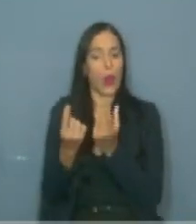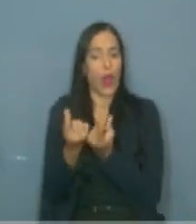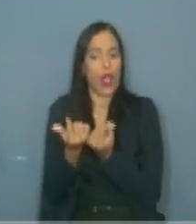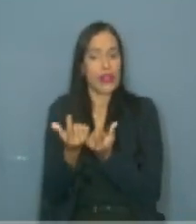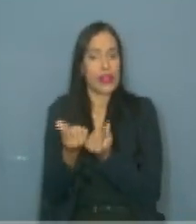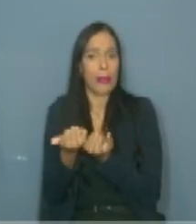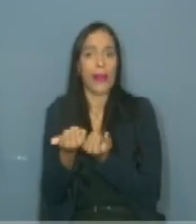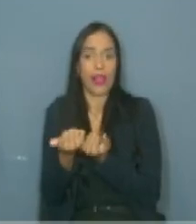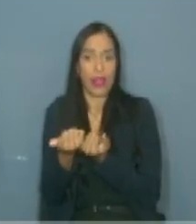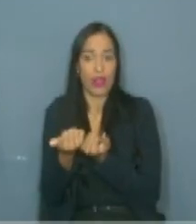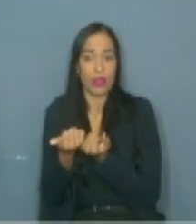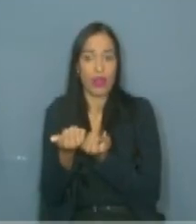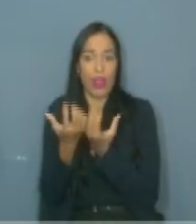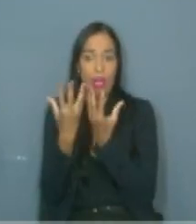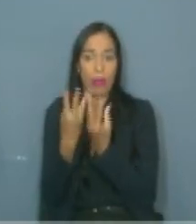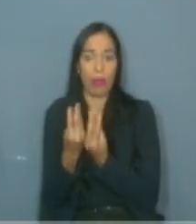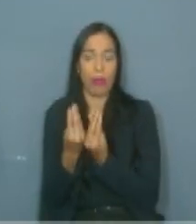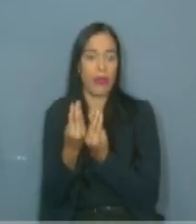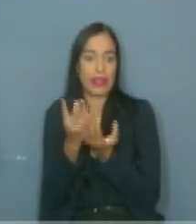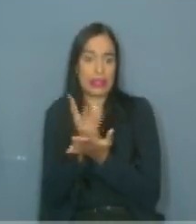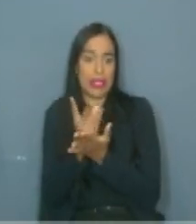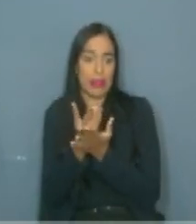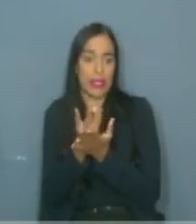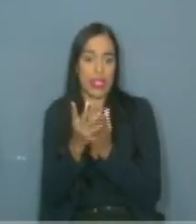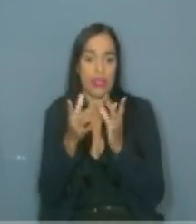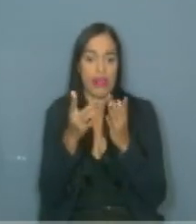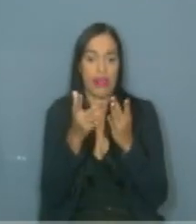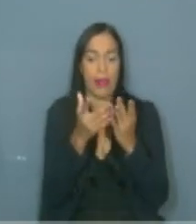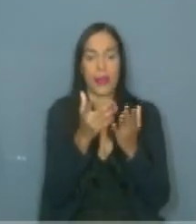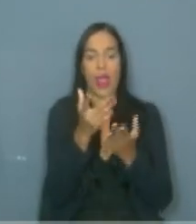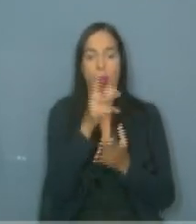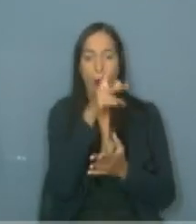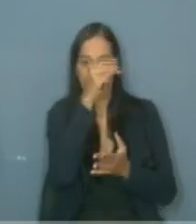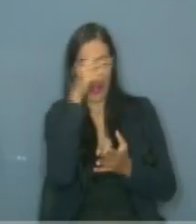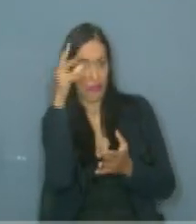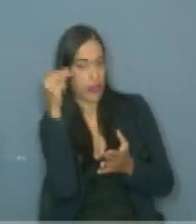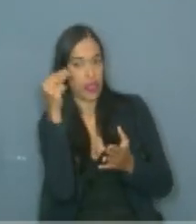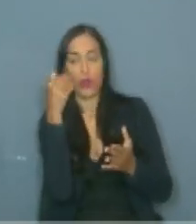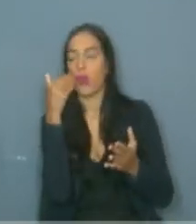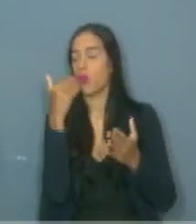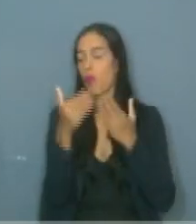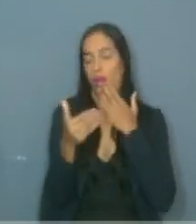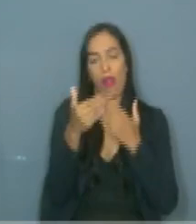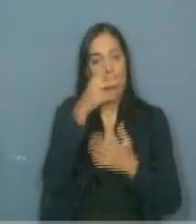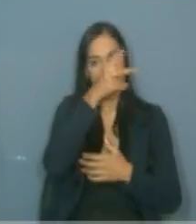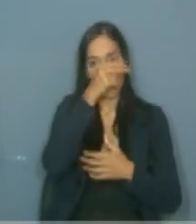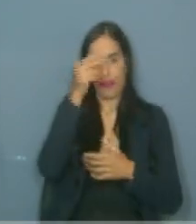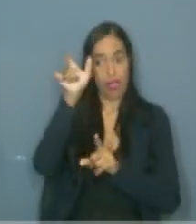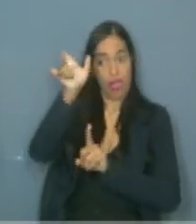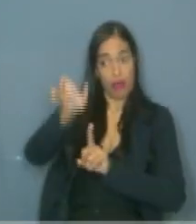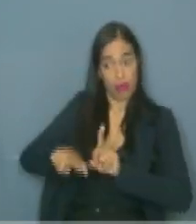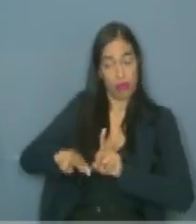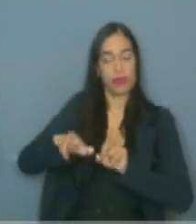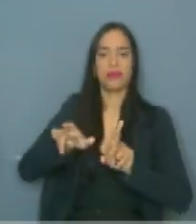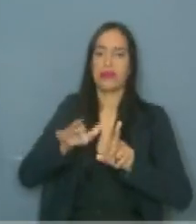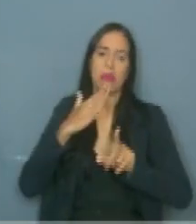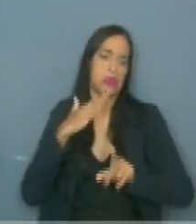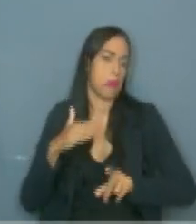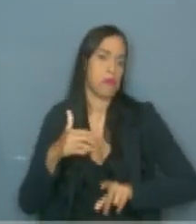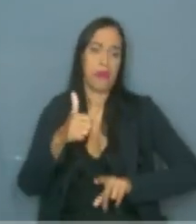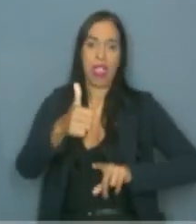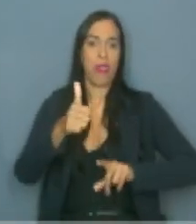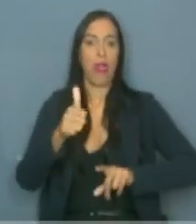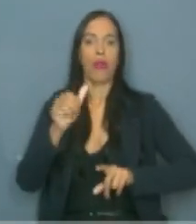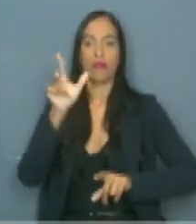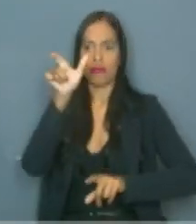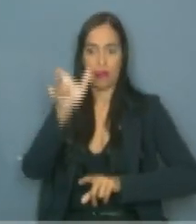que esteja completamente à disposição de um prefeito, seja lá quem for esse prefeito, por melhor que seja esse